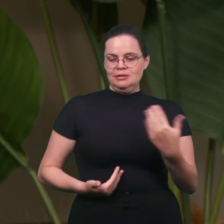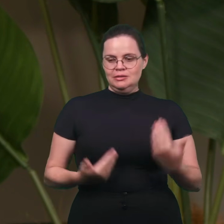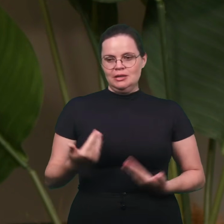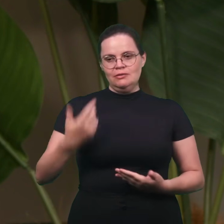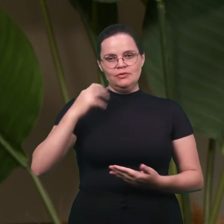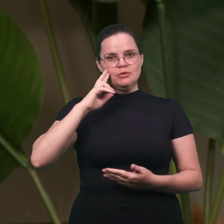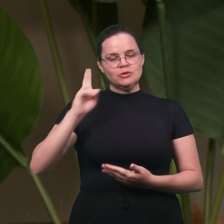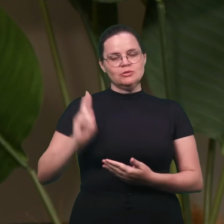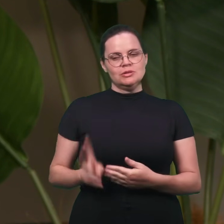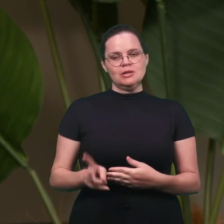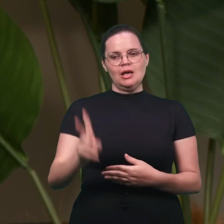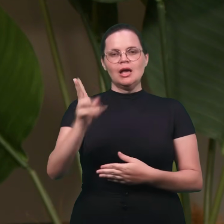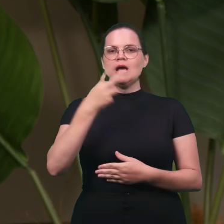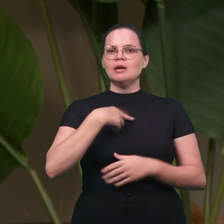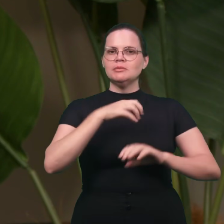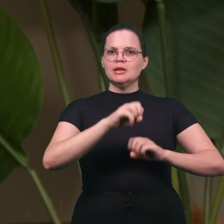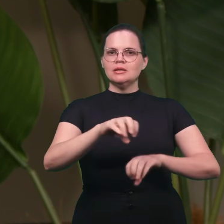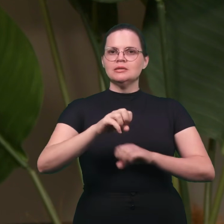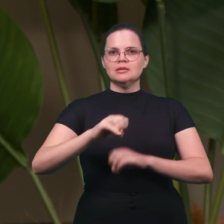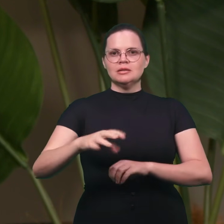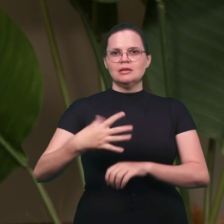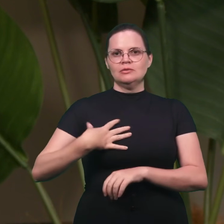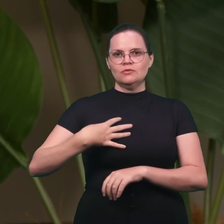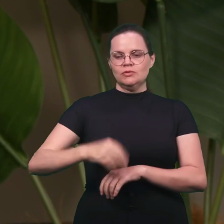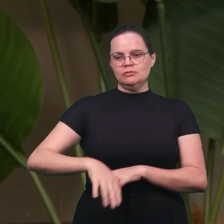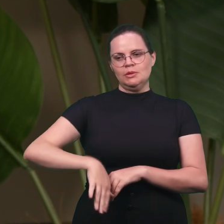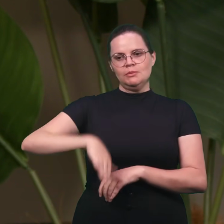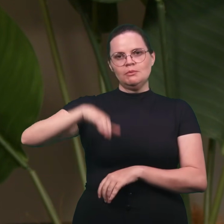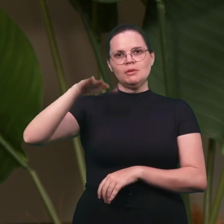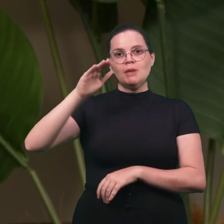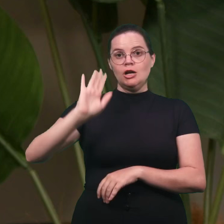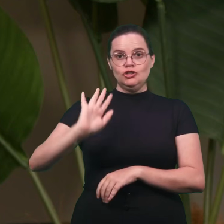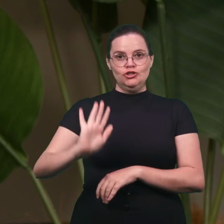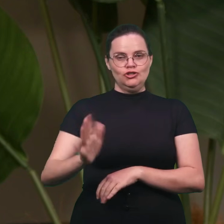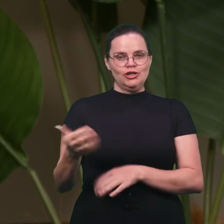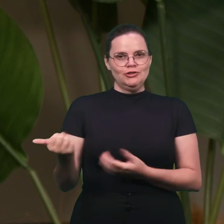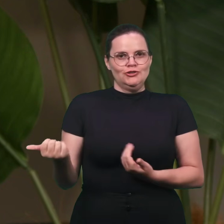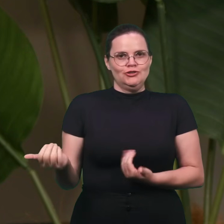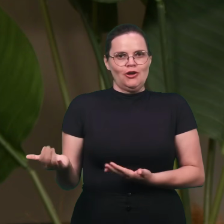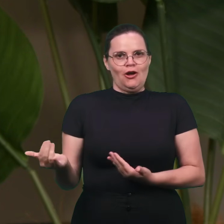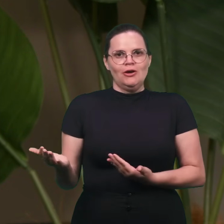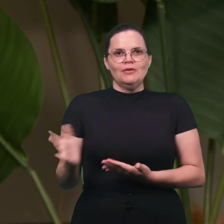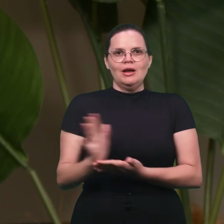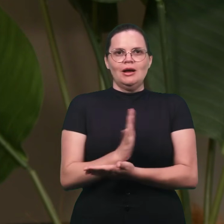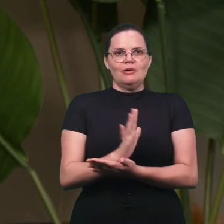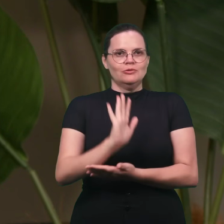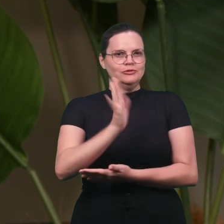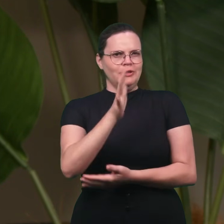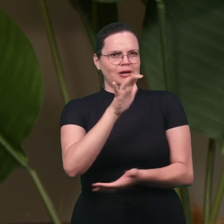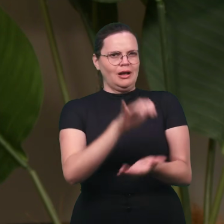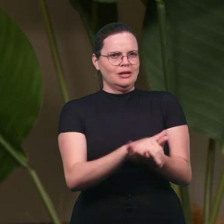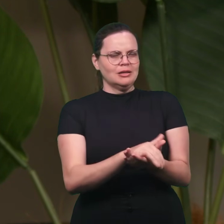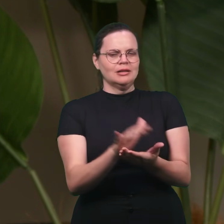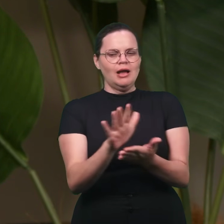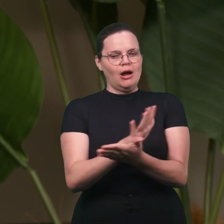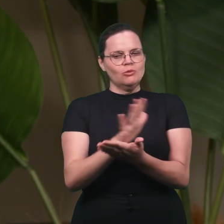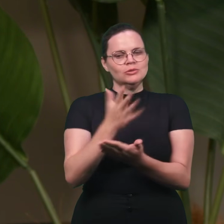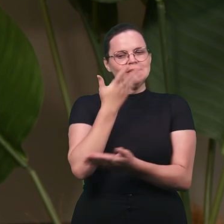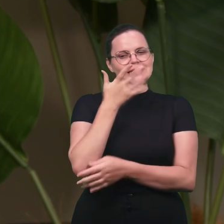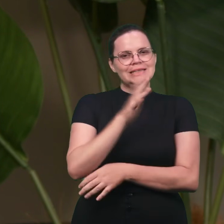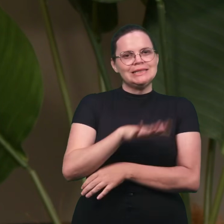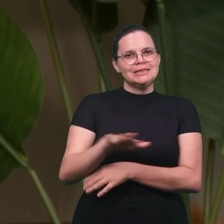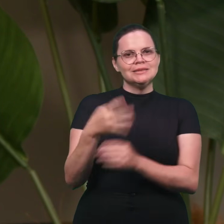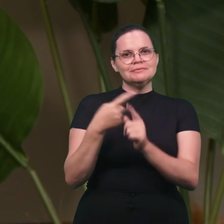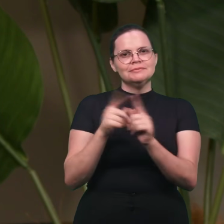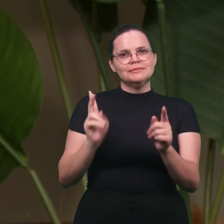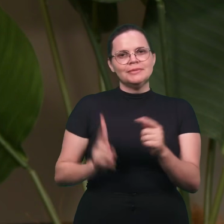presença do Senhor, criando os nossos filhos, hoje já jovens, alguns já casados, outros crianças, mas